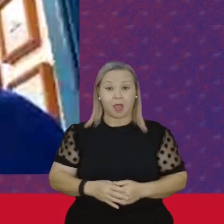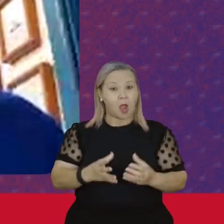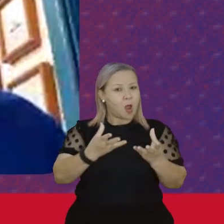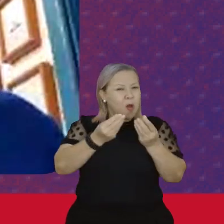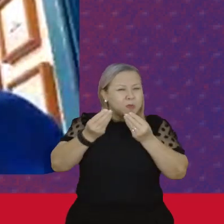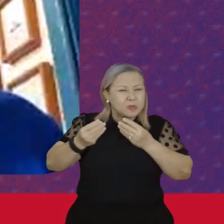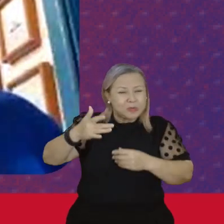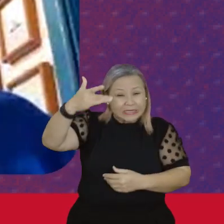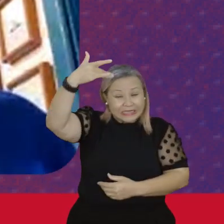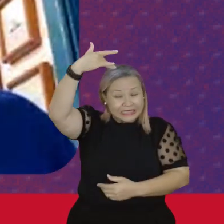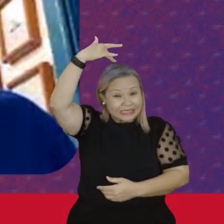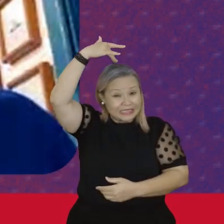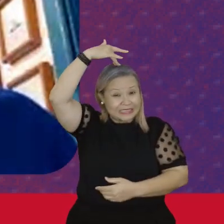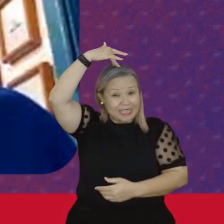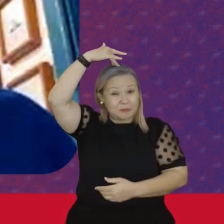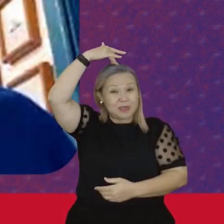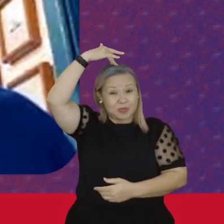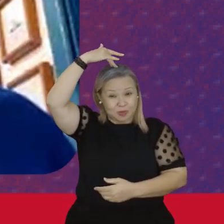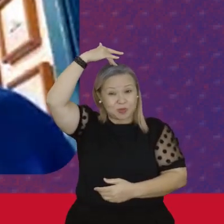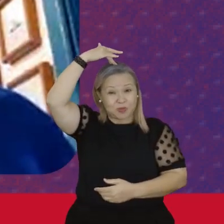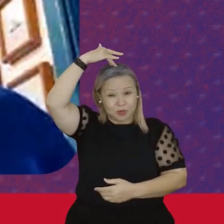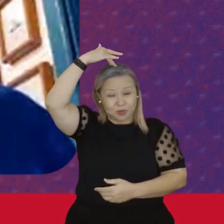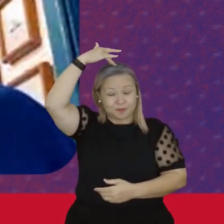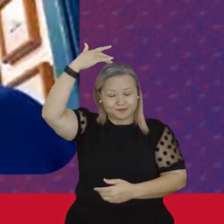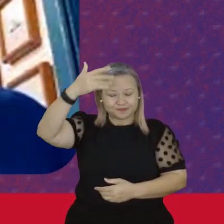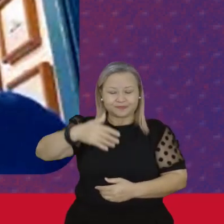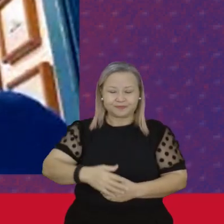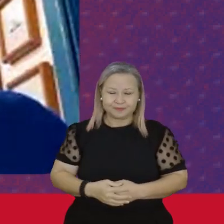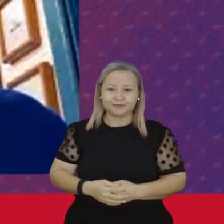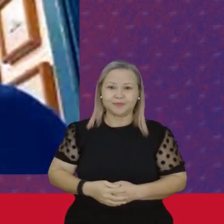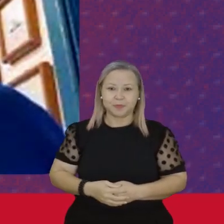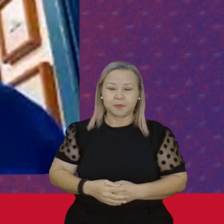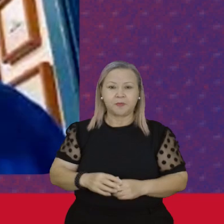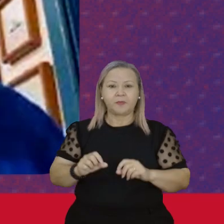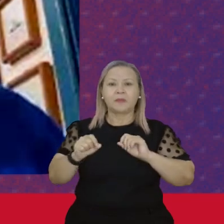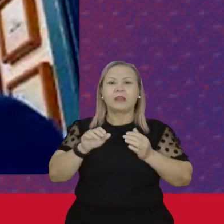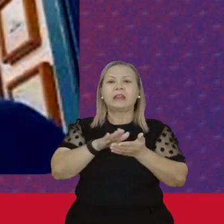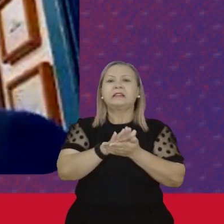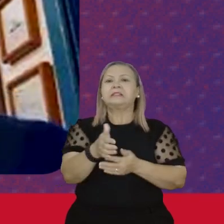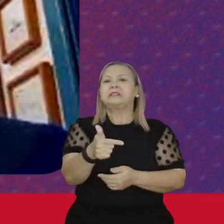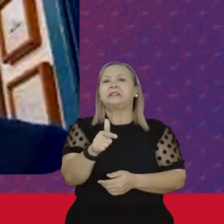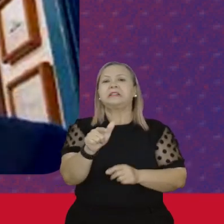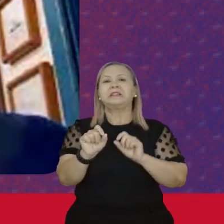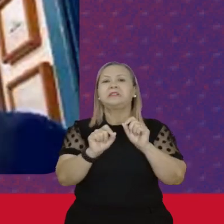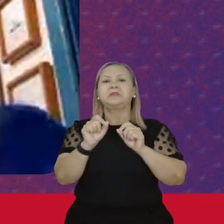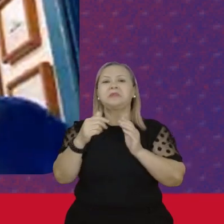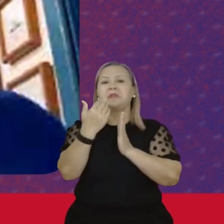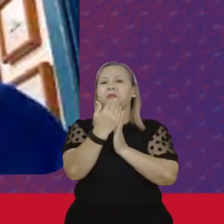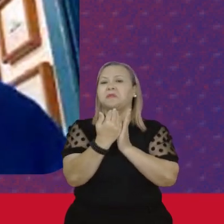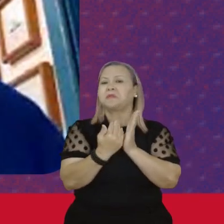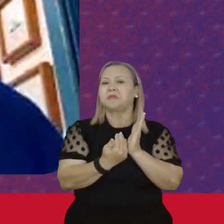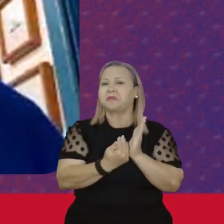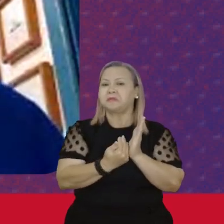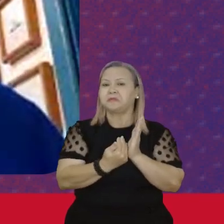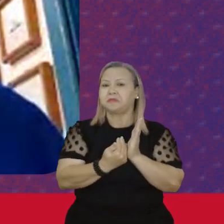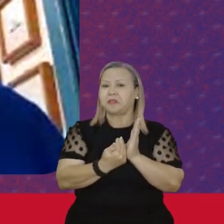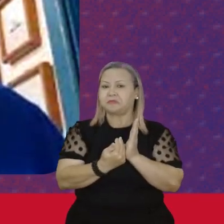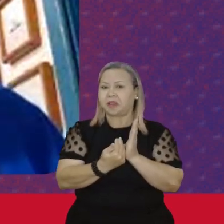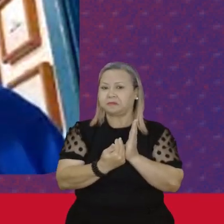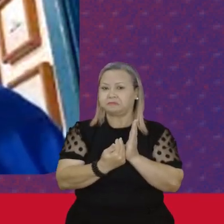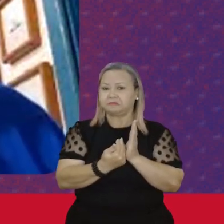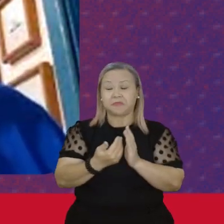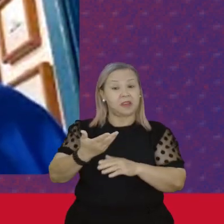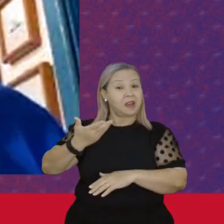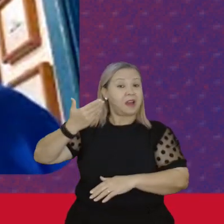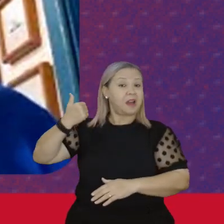absurda, esse argumento é tão absurdo, que ele nem existe no Código Penal, não existia antes e nem existe agora,